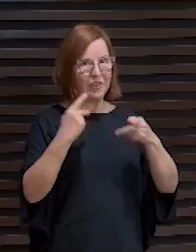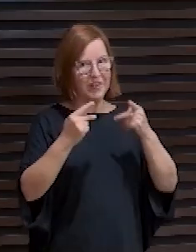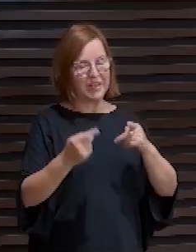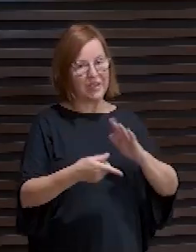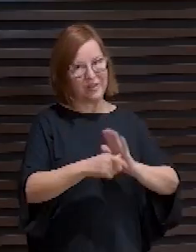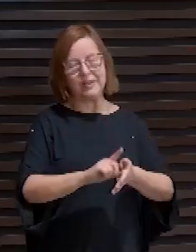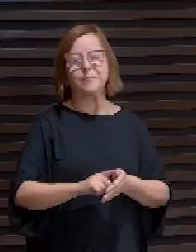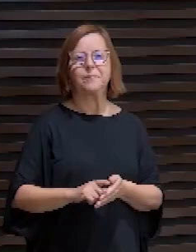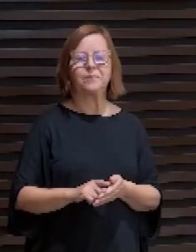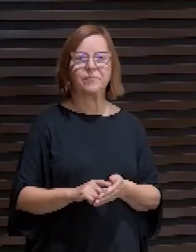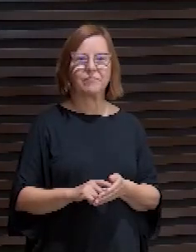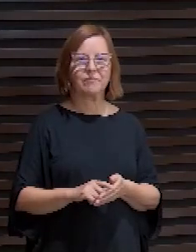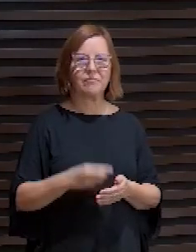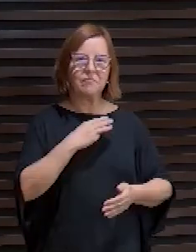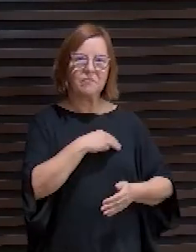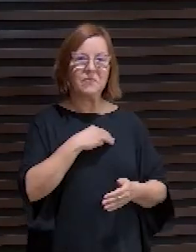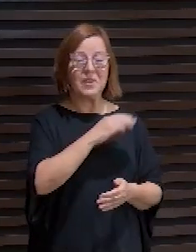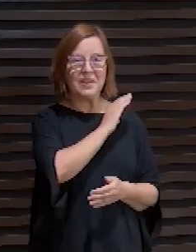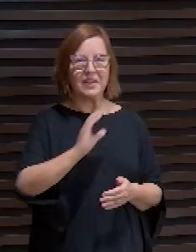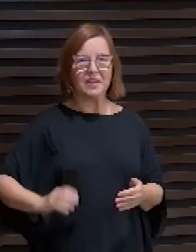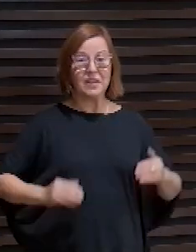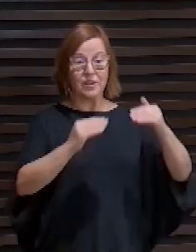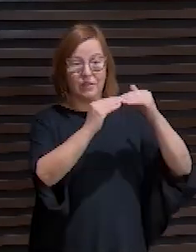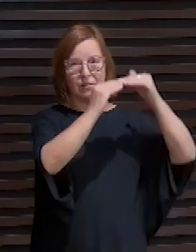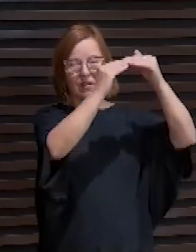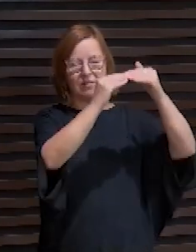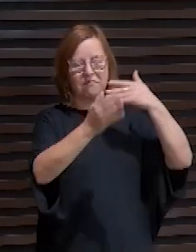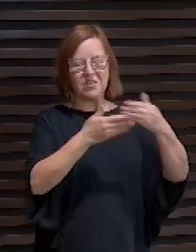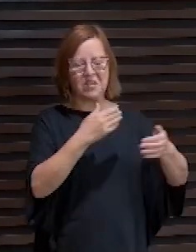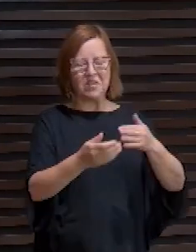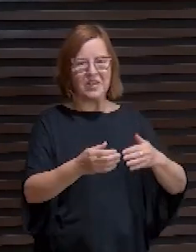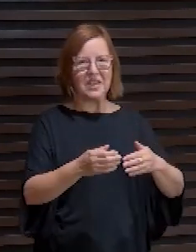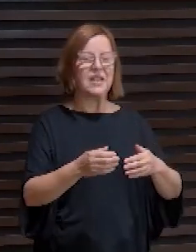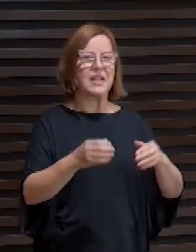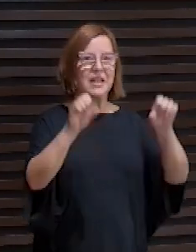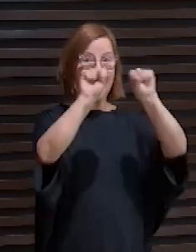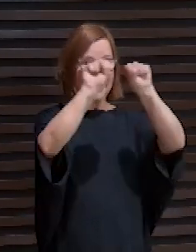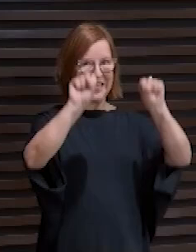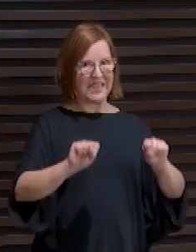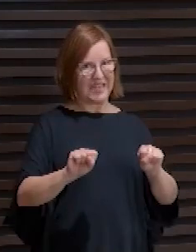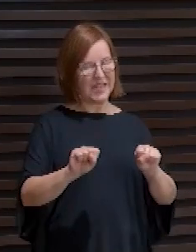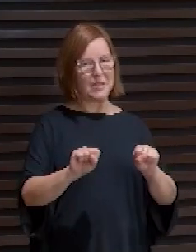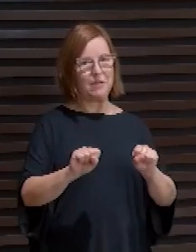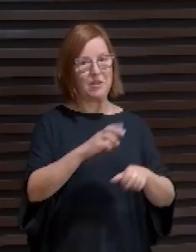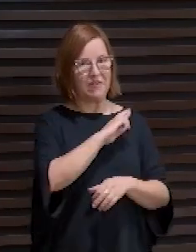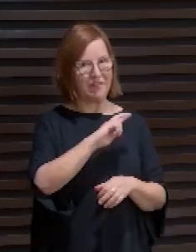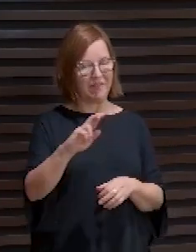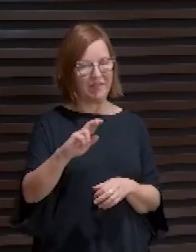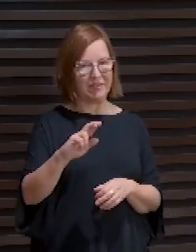é superior, aquilo que ele fez é superior a qualquer sistema religioso, e especificamente